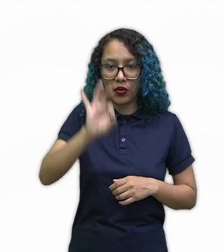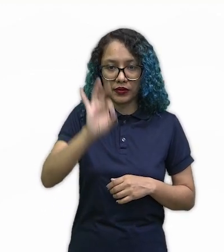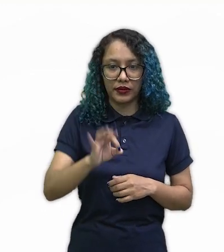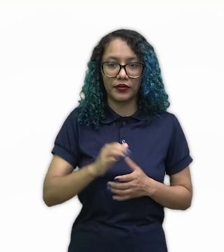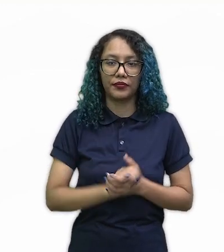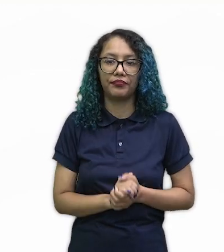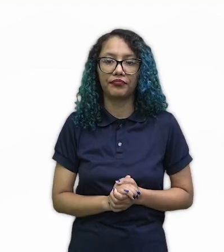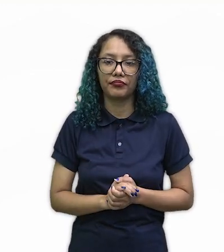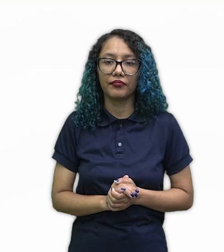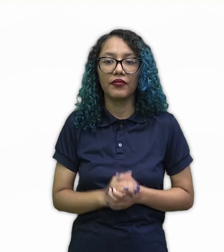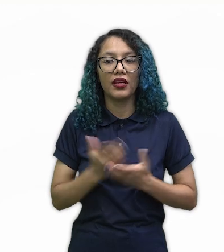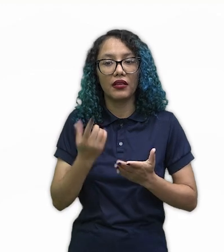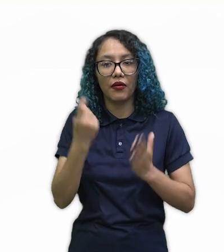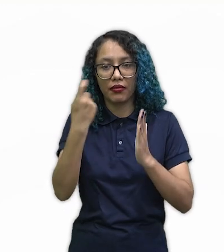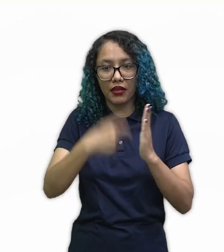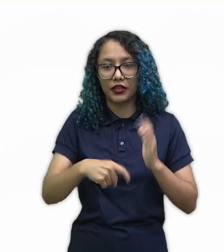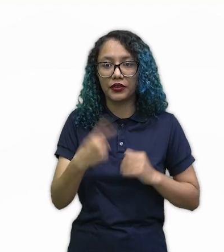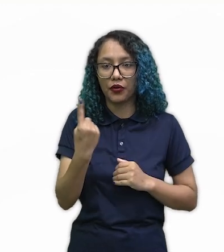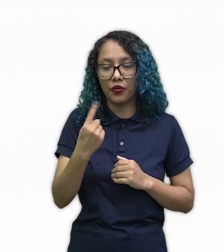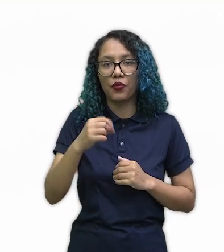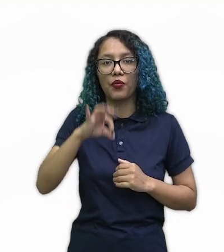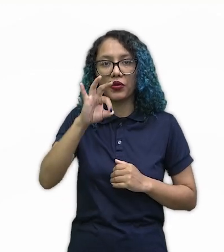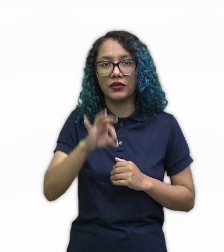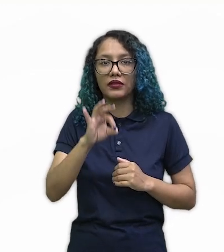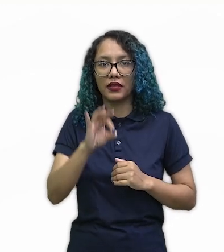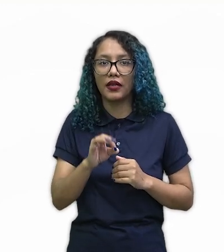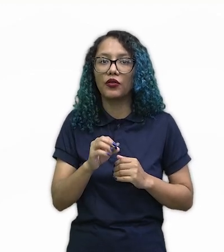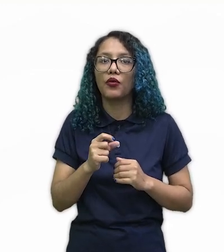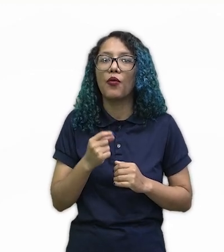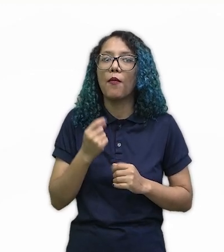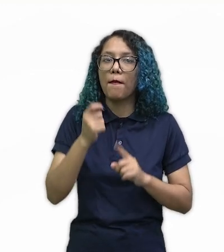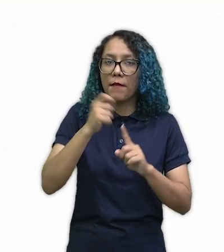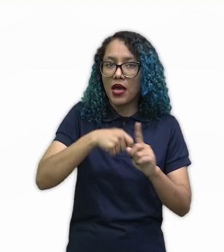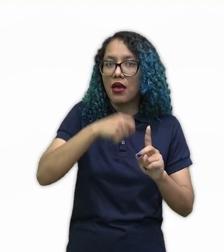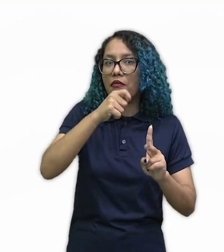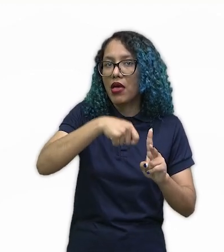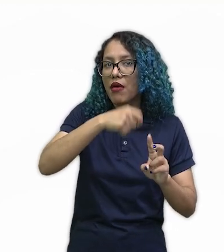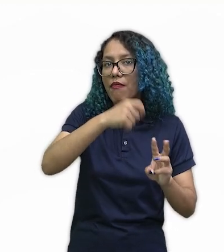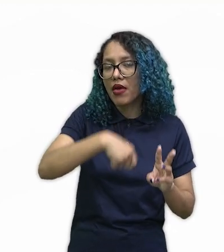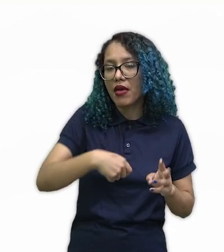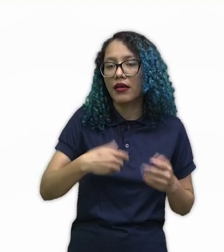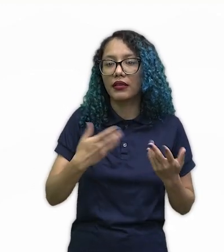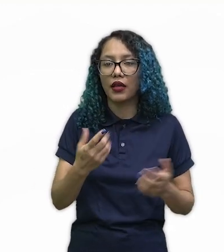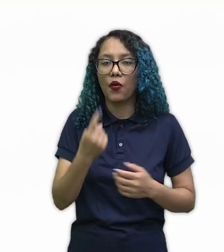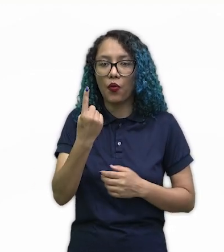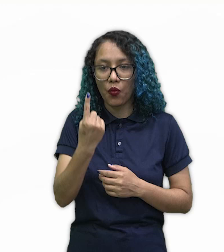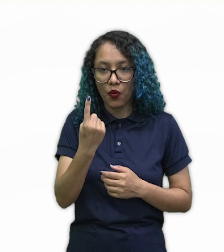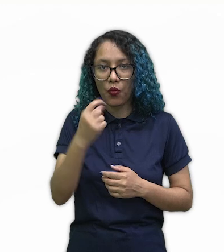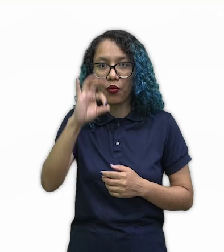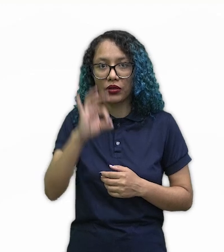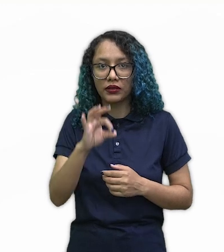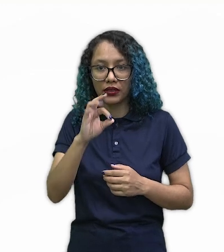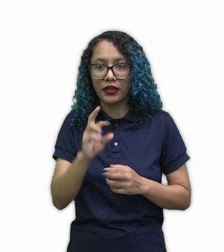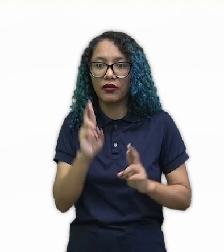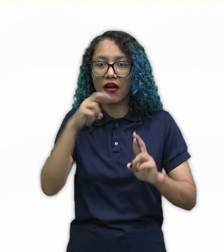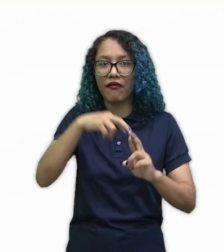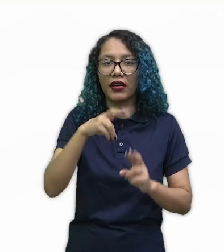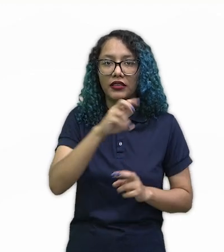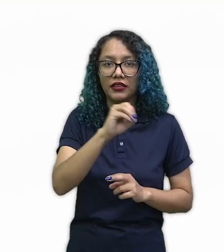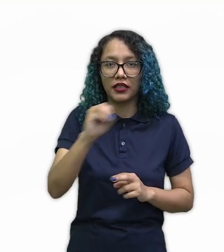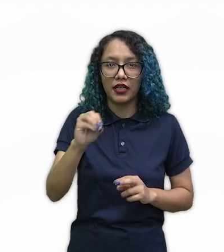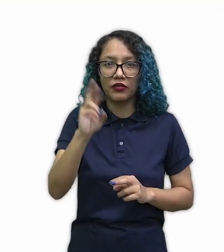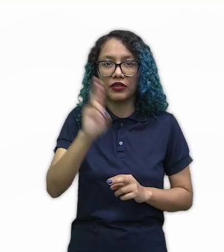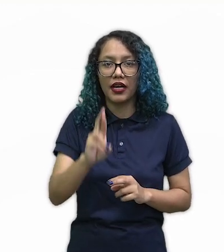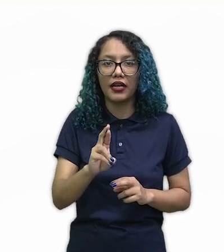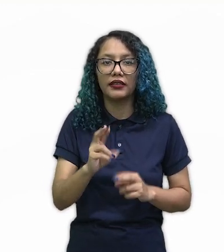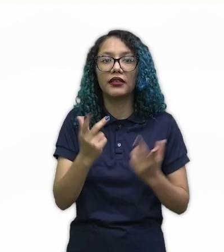taxa de 1% ao mês. 1% de 500 equivale a